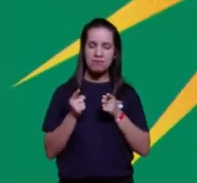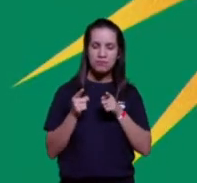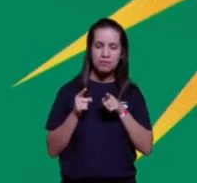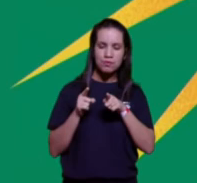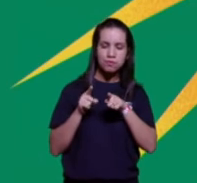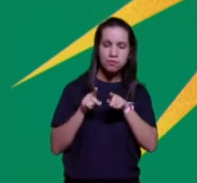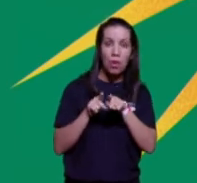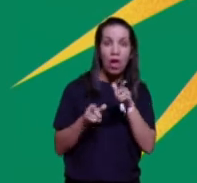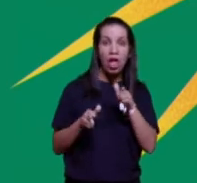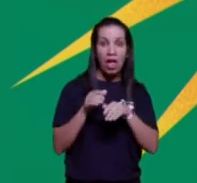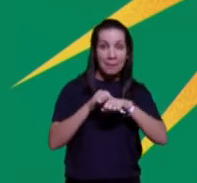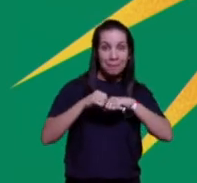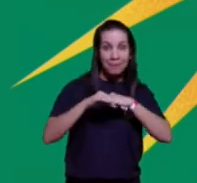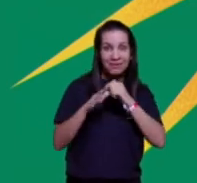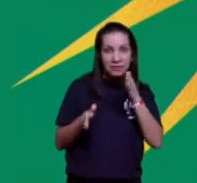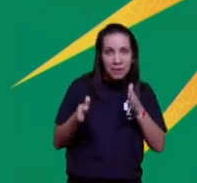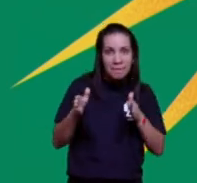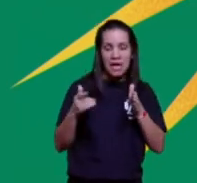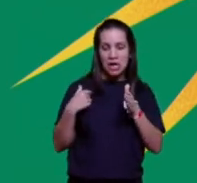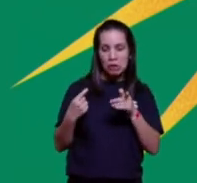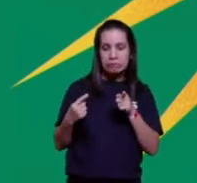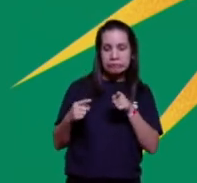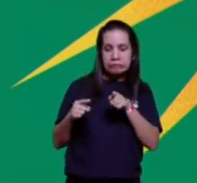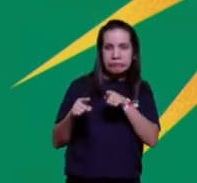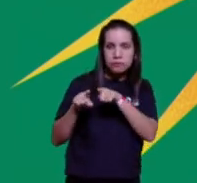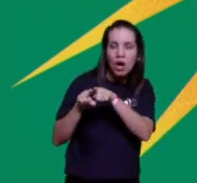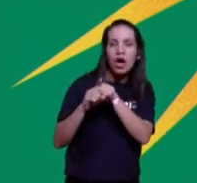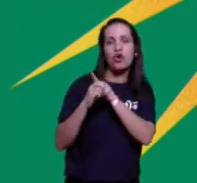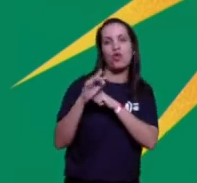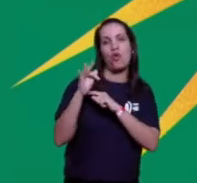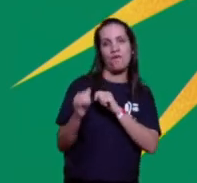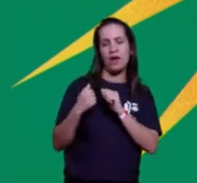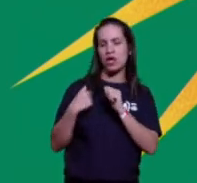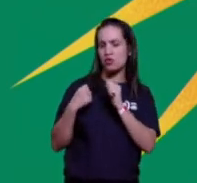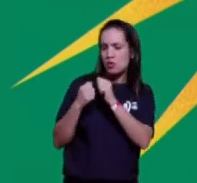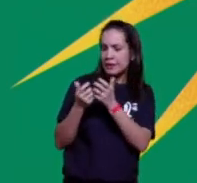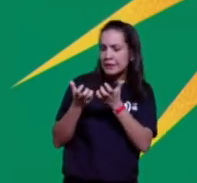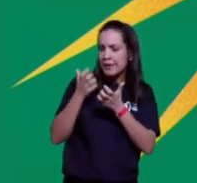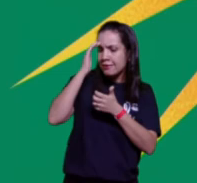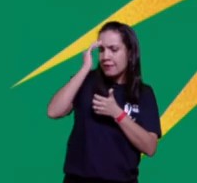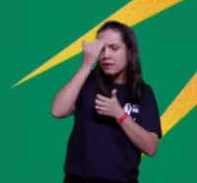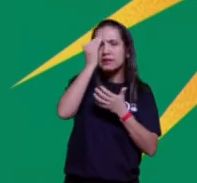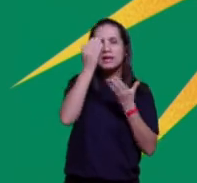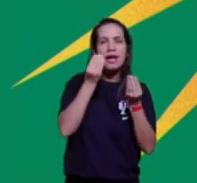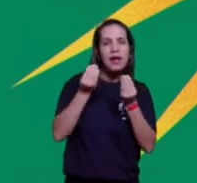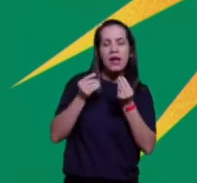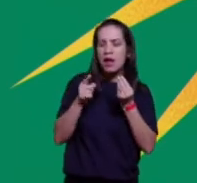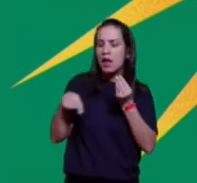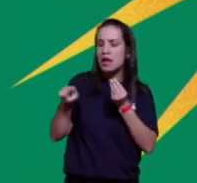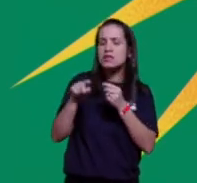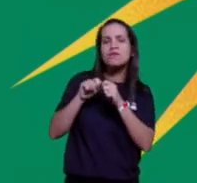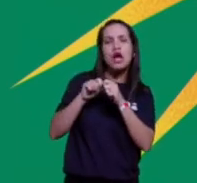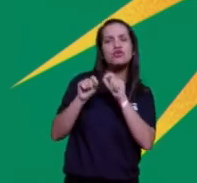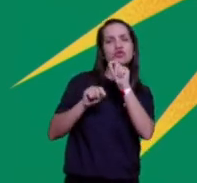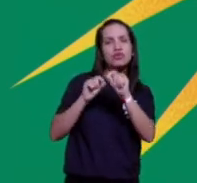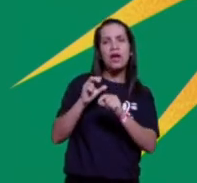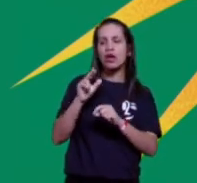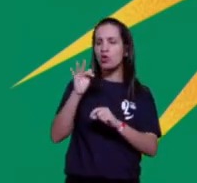pandemia, então, eu me aproximei bastante, fiquei bem junto deles para entender o que eles fazem e